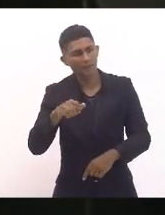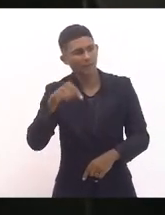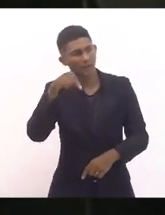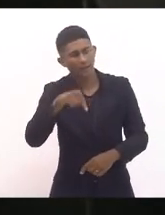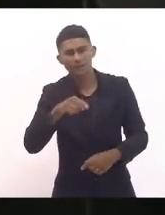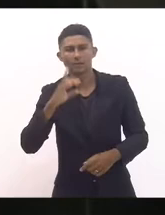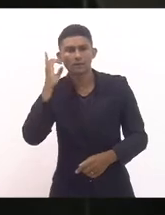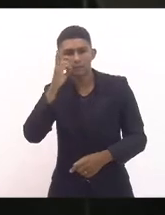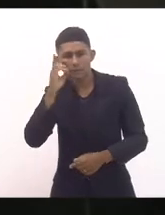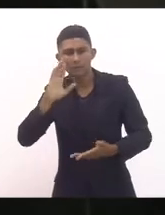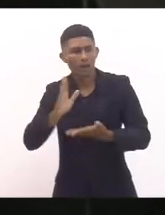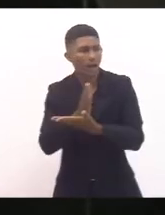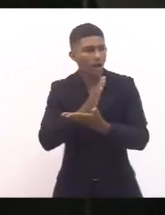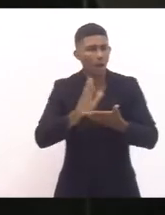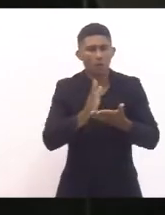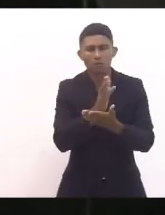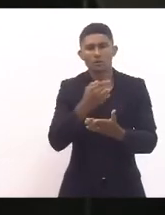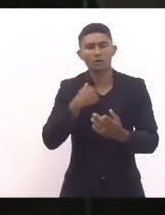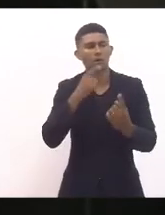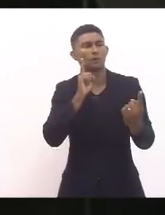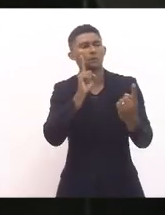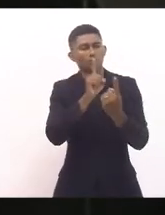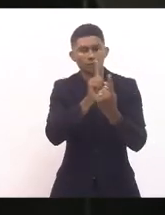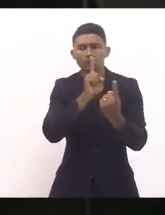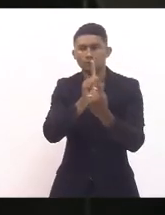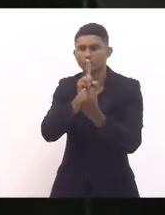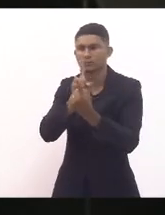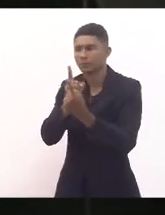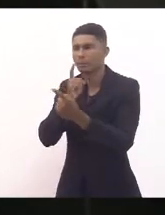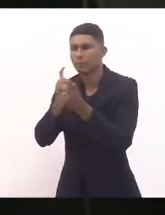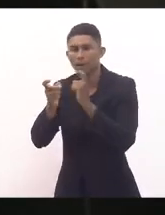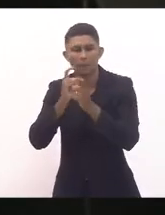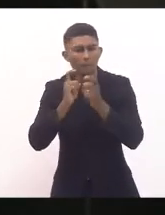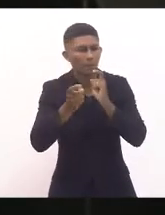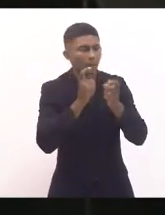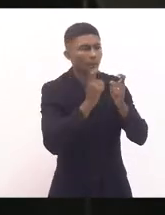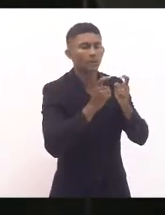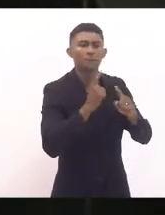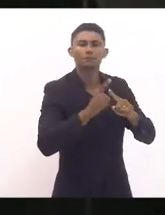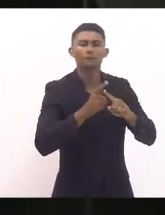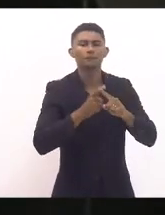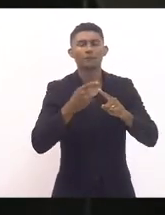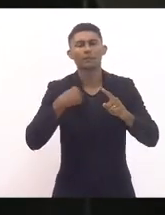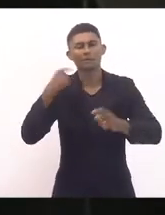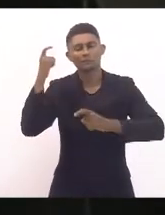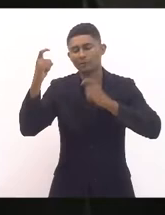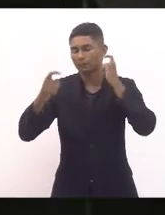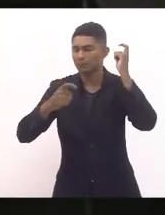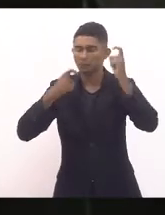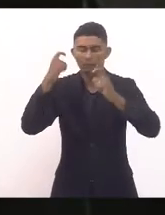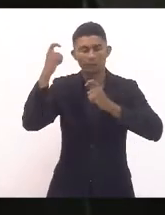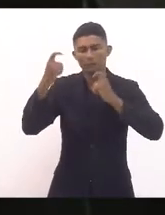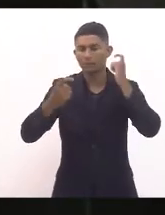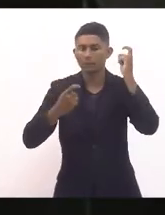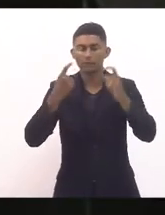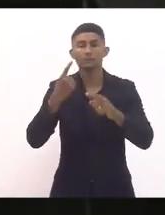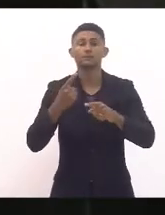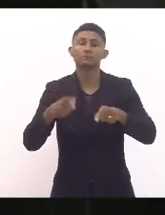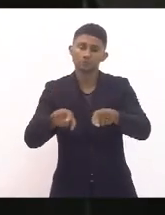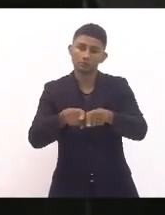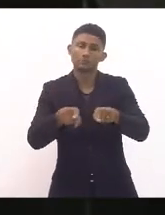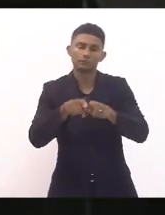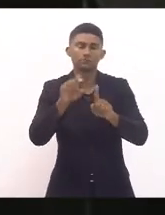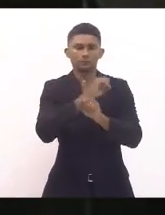casa, colocando a preocupação que não só a deputada Lúcia tem, mas como uma parcela significativa da sociedade